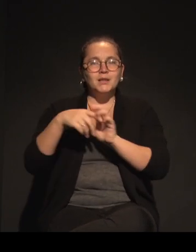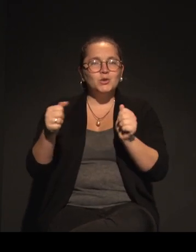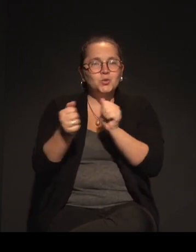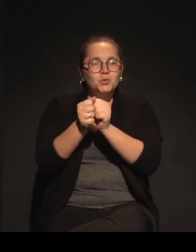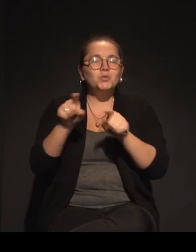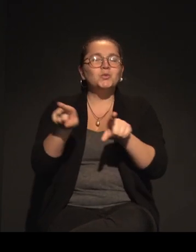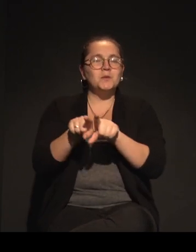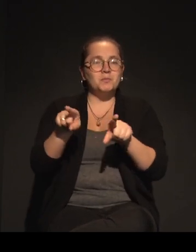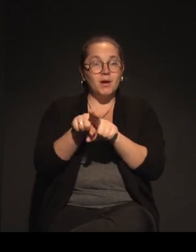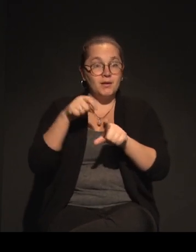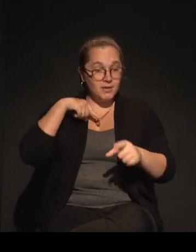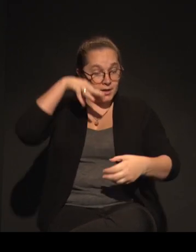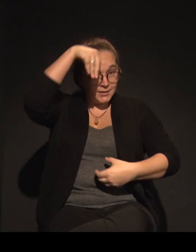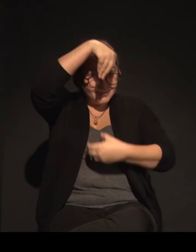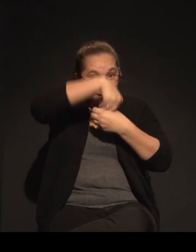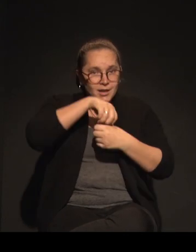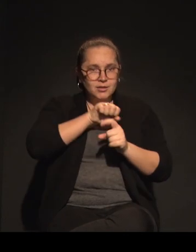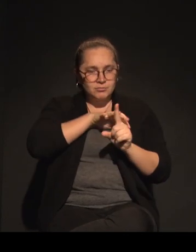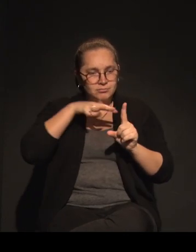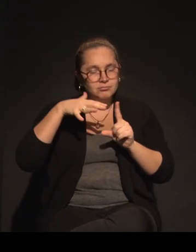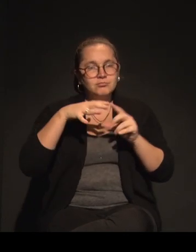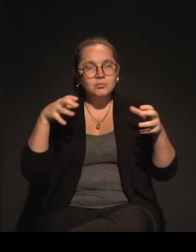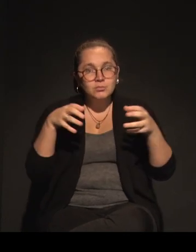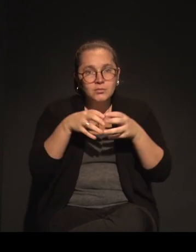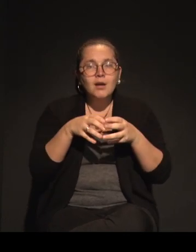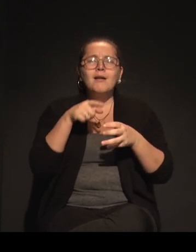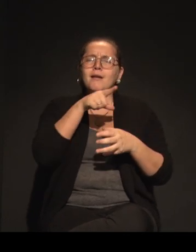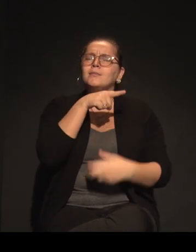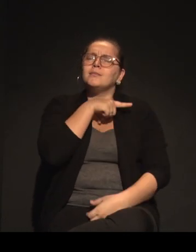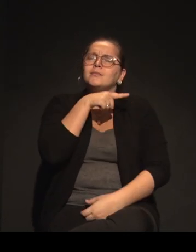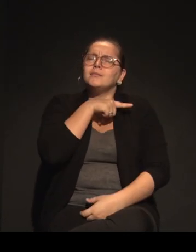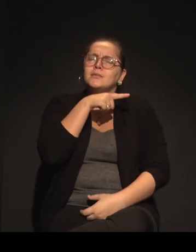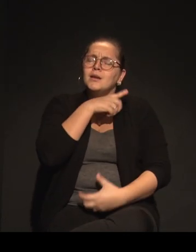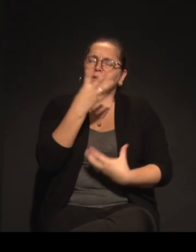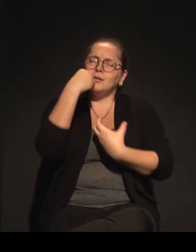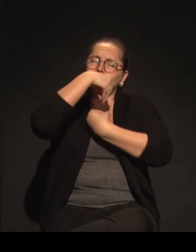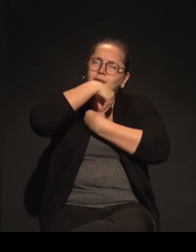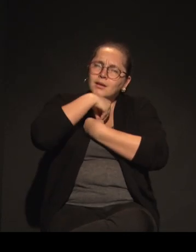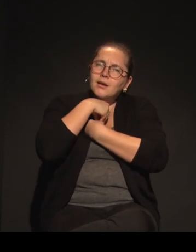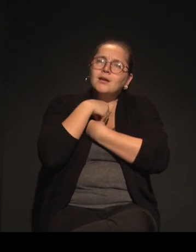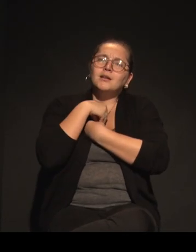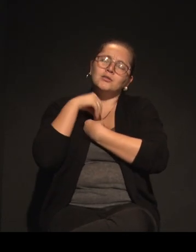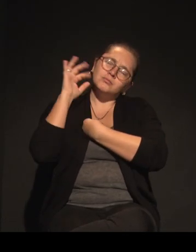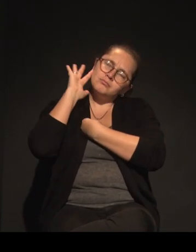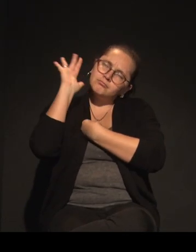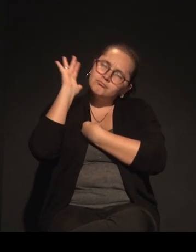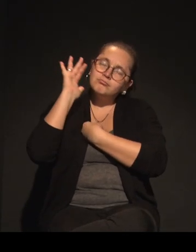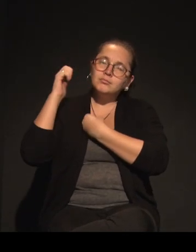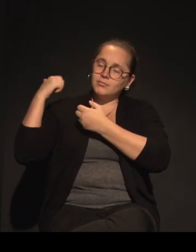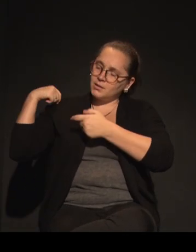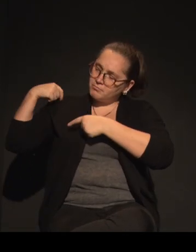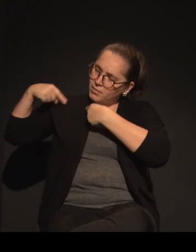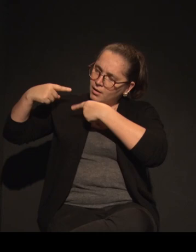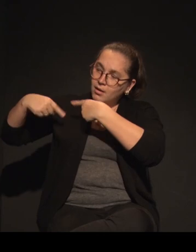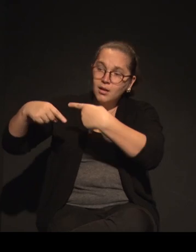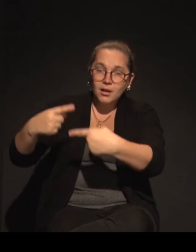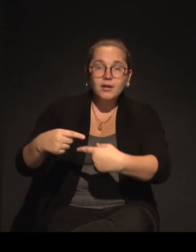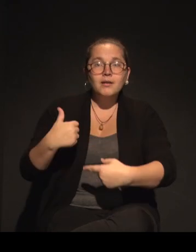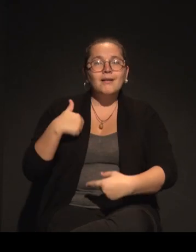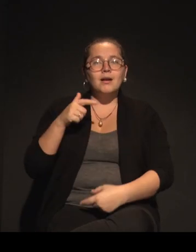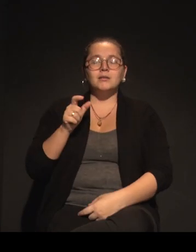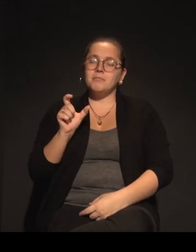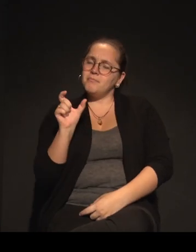como cidadão desse povo certamente eles trazem consigo também essa essa palavra nem uma palavra